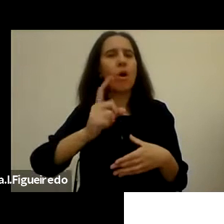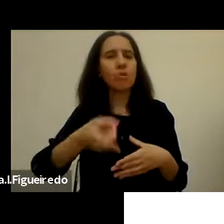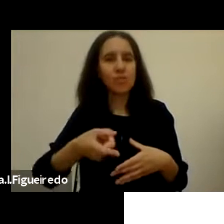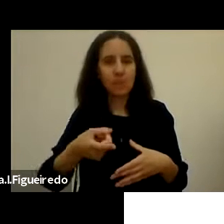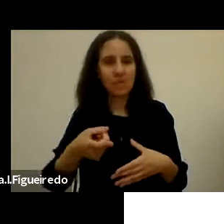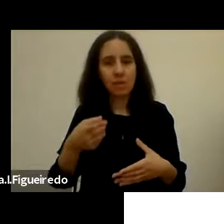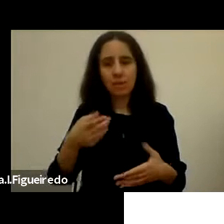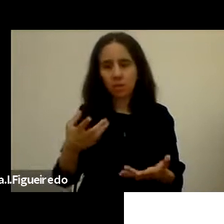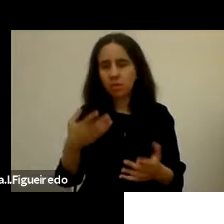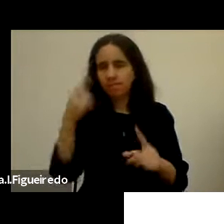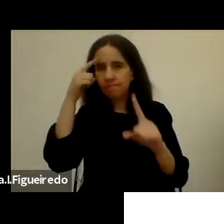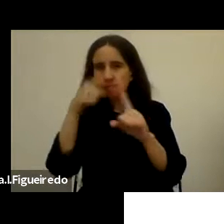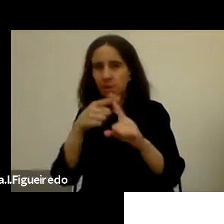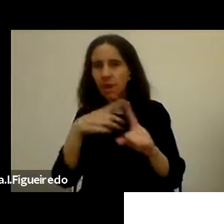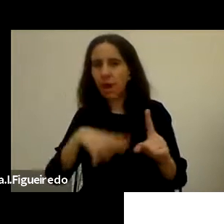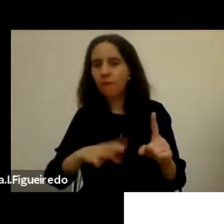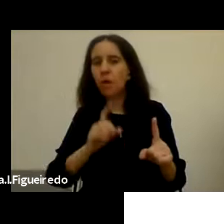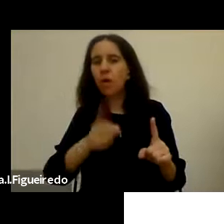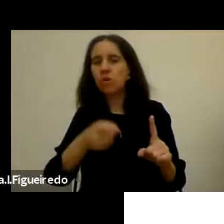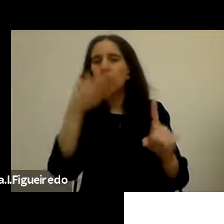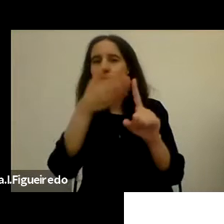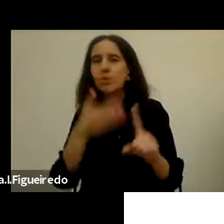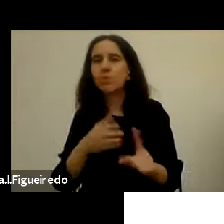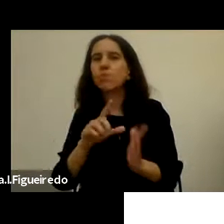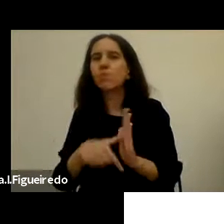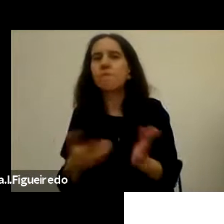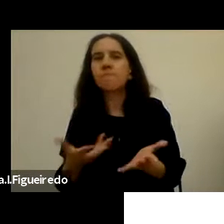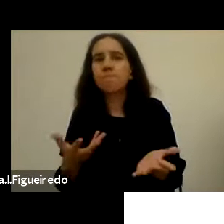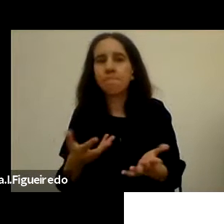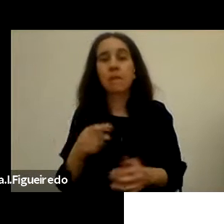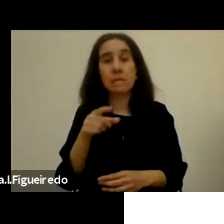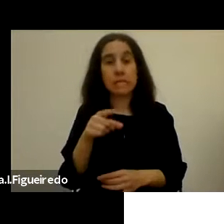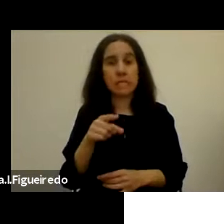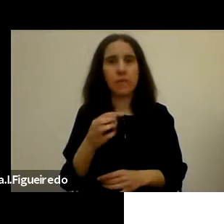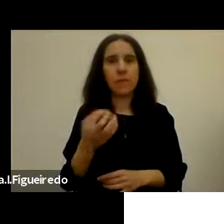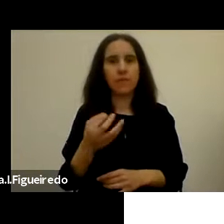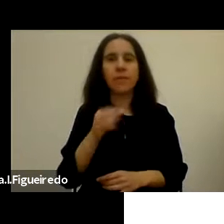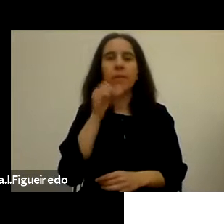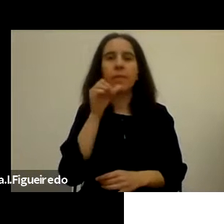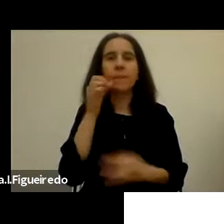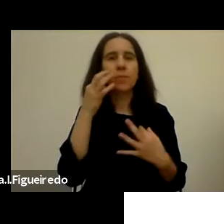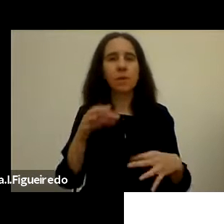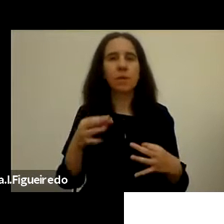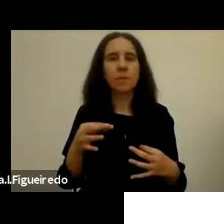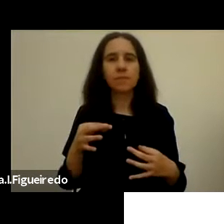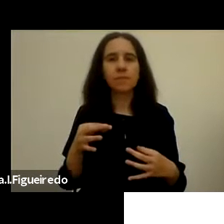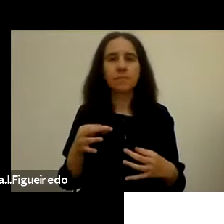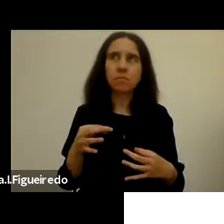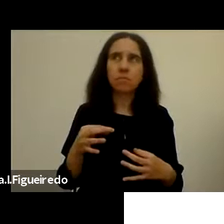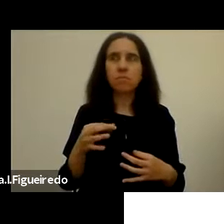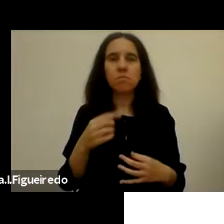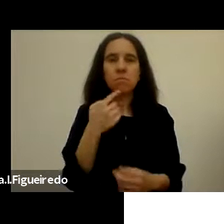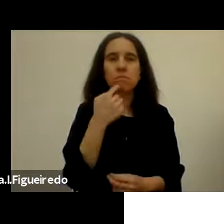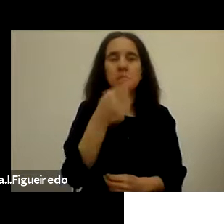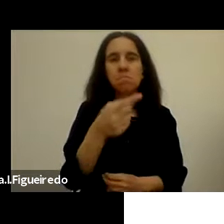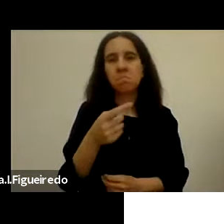que é que pretendemos atingir como objetivos do projeto. Isso é algo que normalmente é enunciado de uma forma